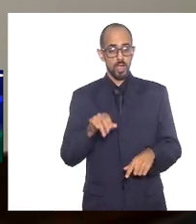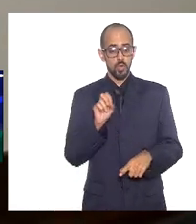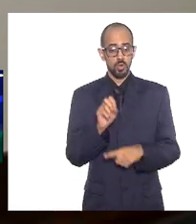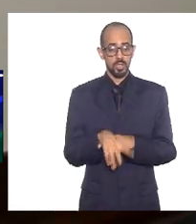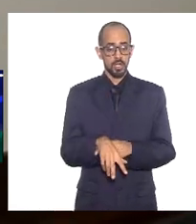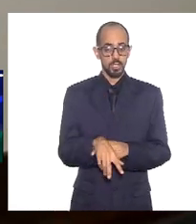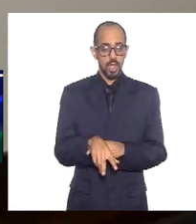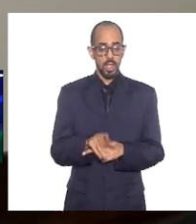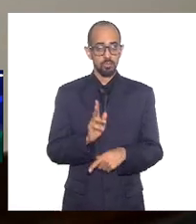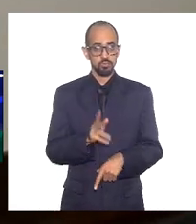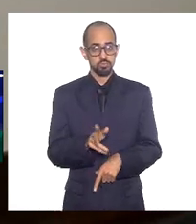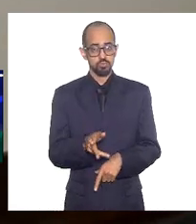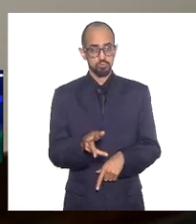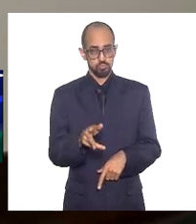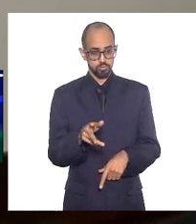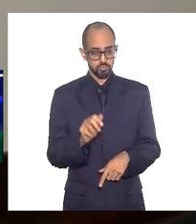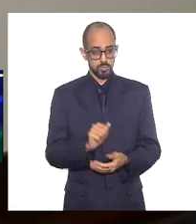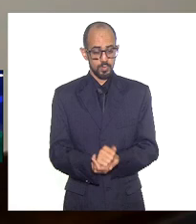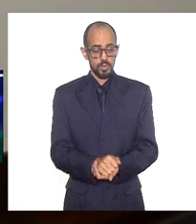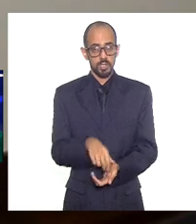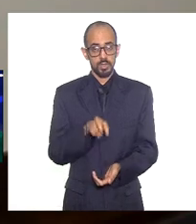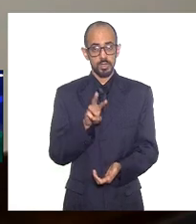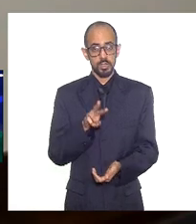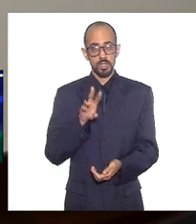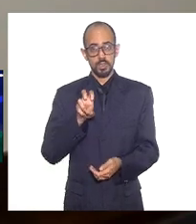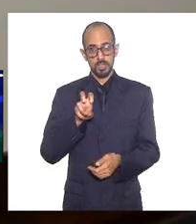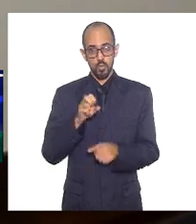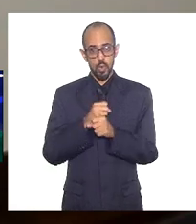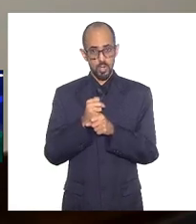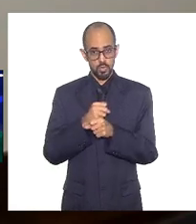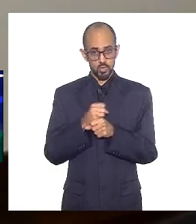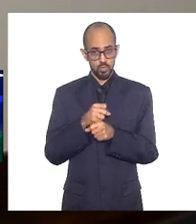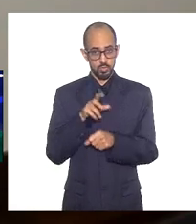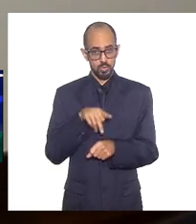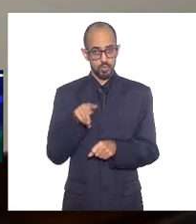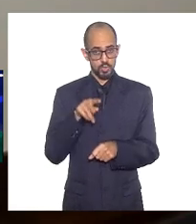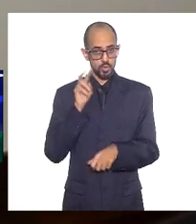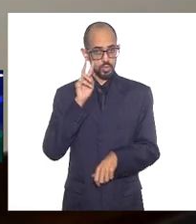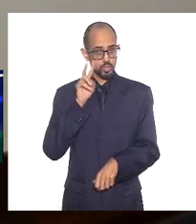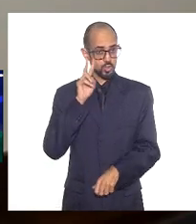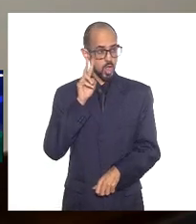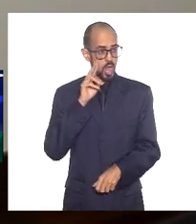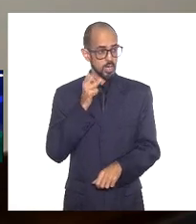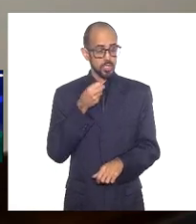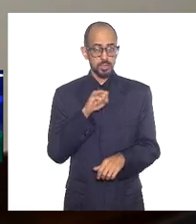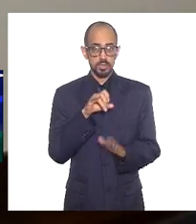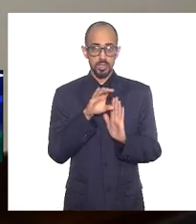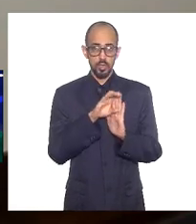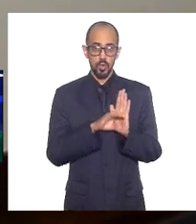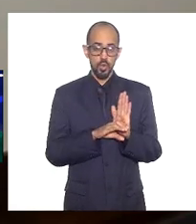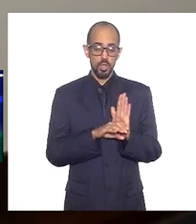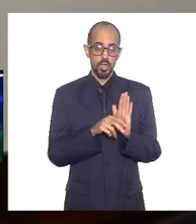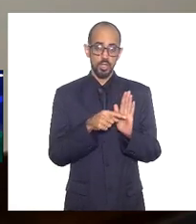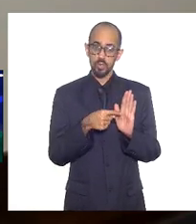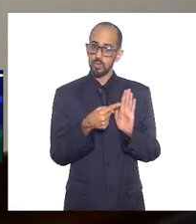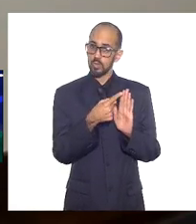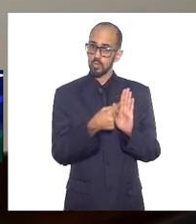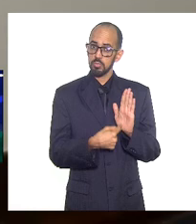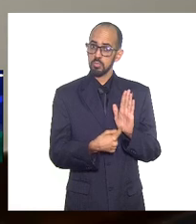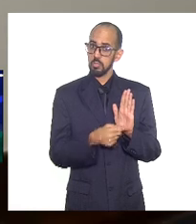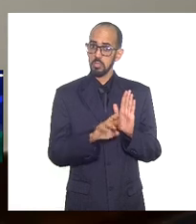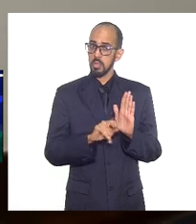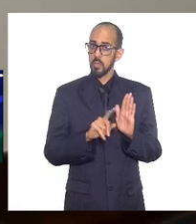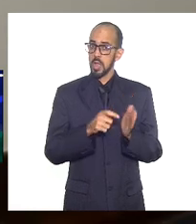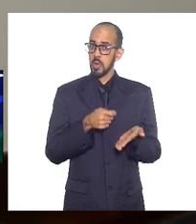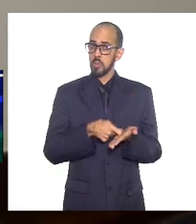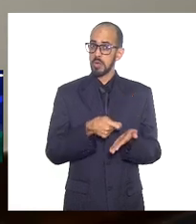vínculo permanente para passar 30, 35 anos um professor de história, se no currículo do ensino médio a